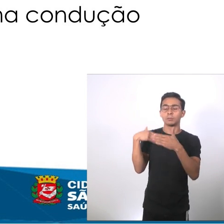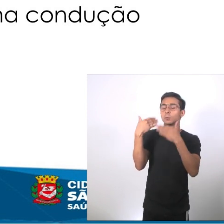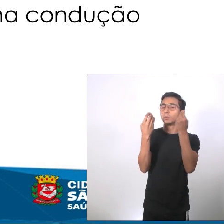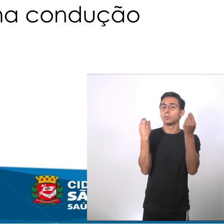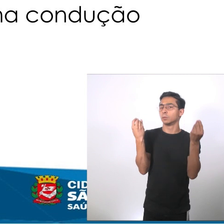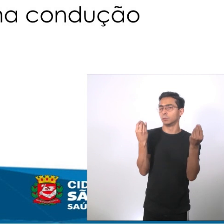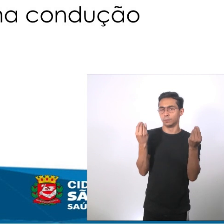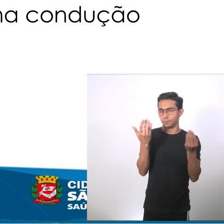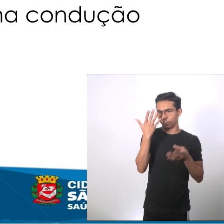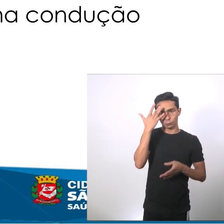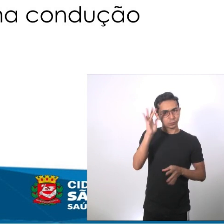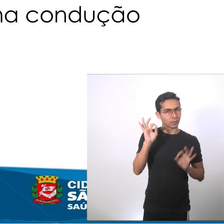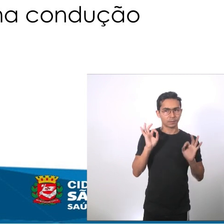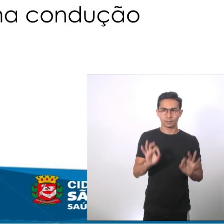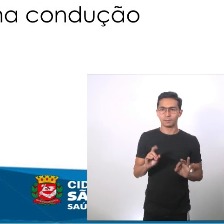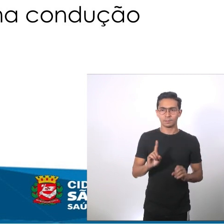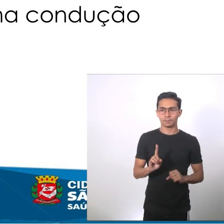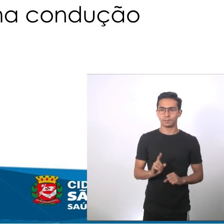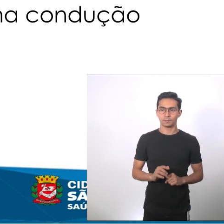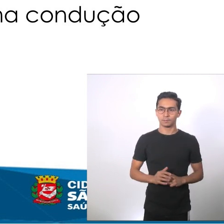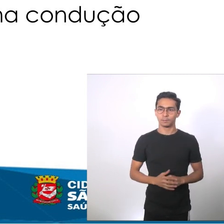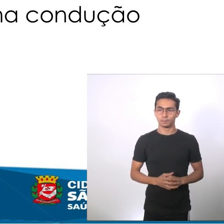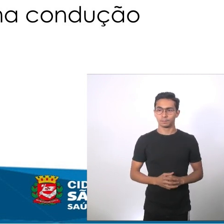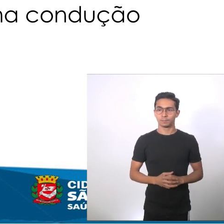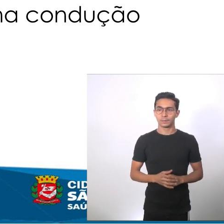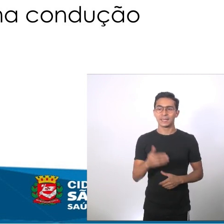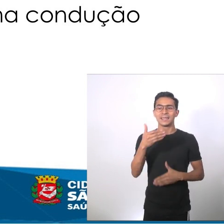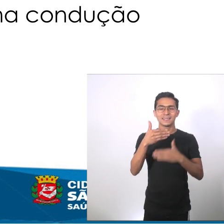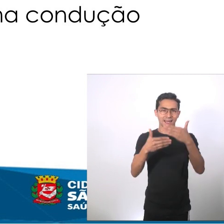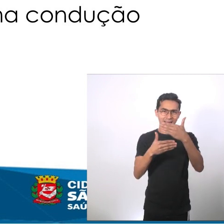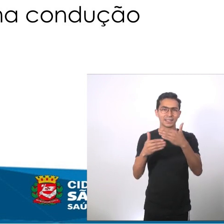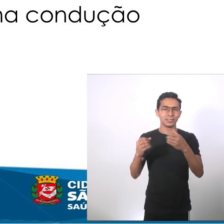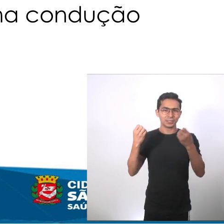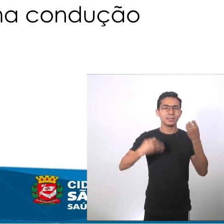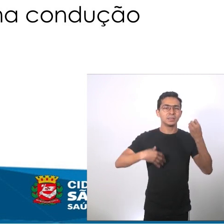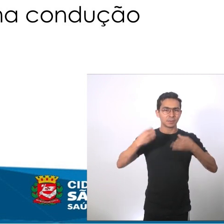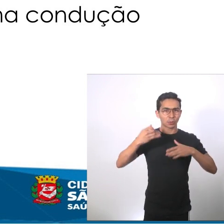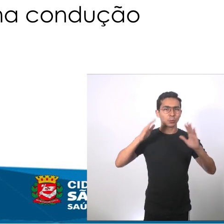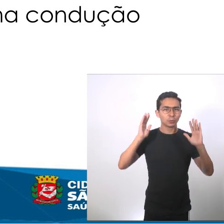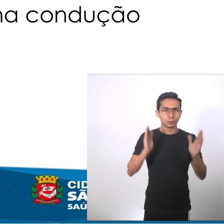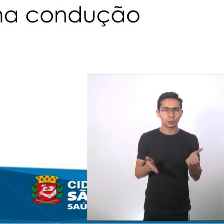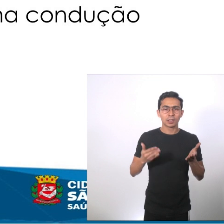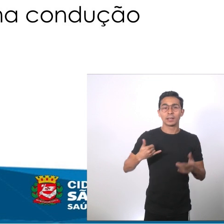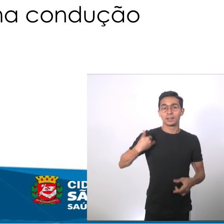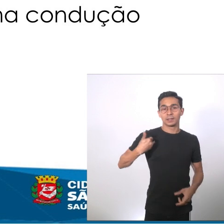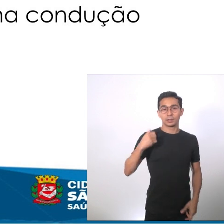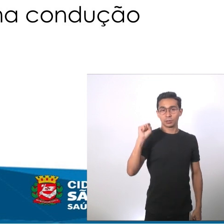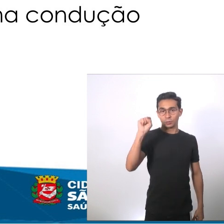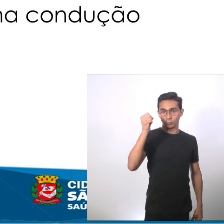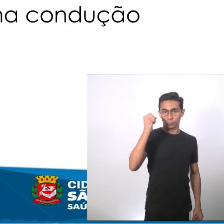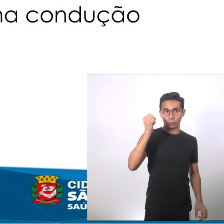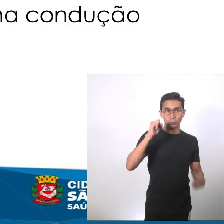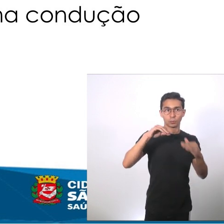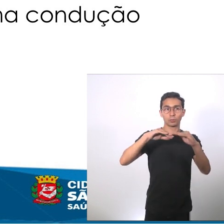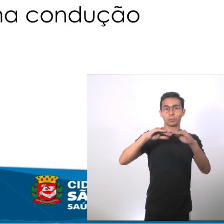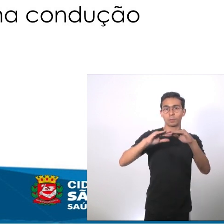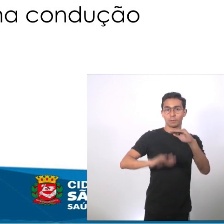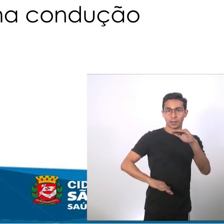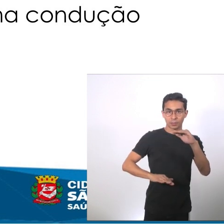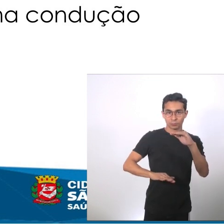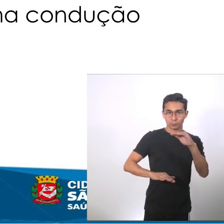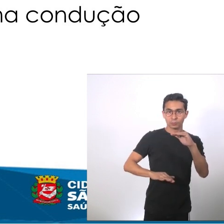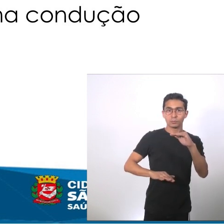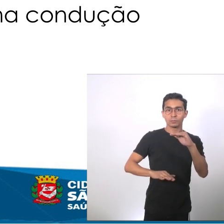Marco Aurélio falou, demonstrou aqui nos slides, as crianças abaixo de 8 anos têm demonstrado na